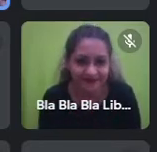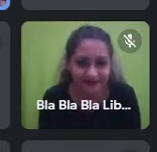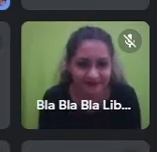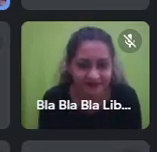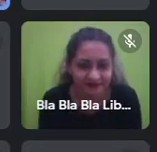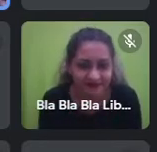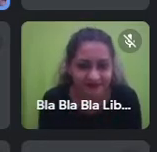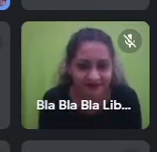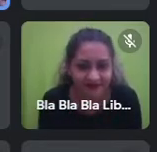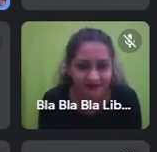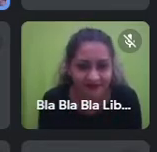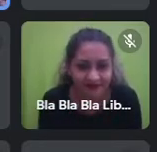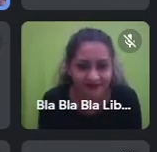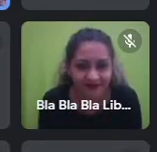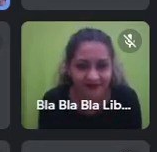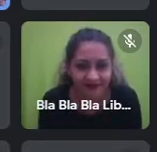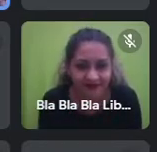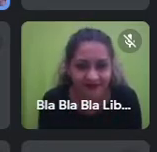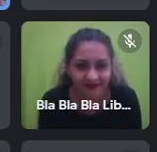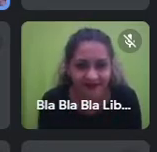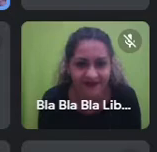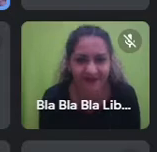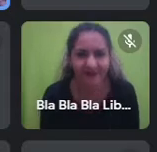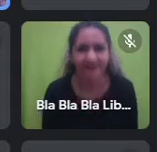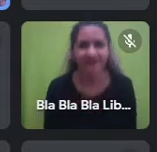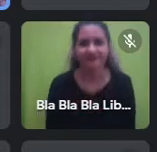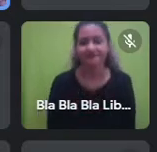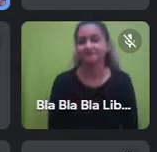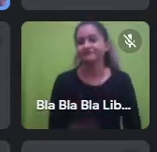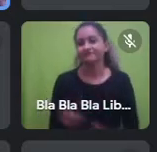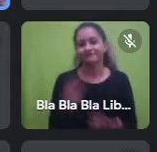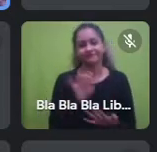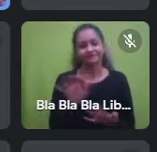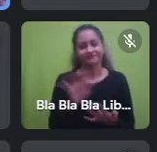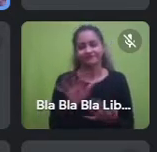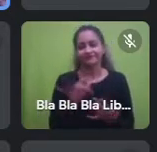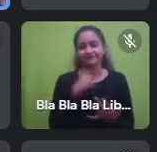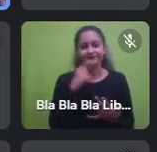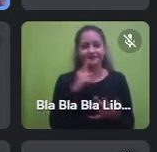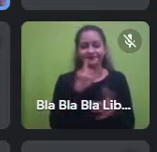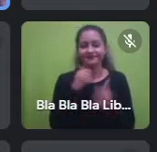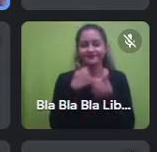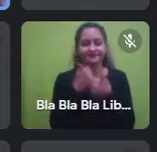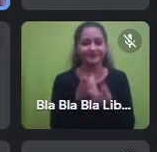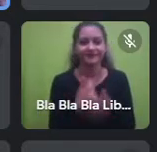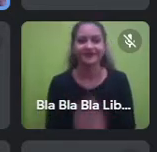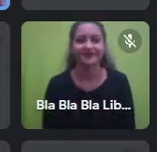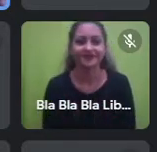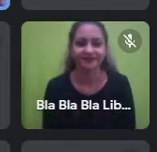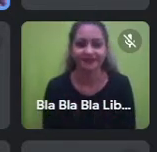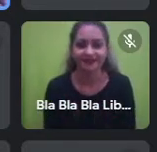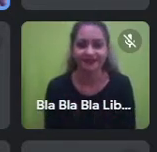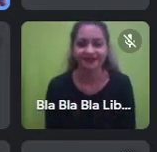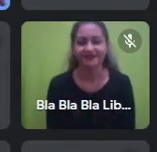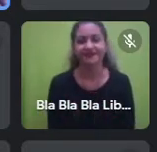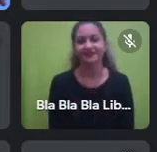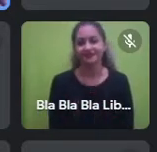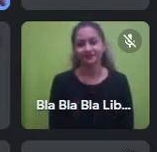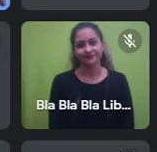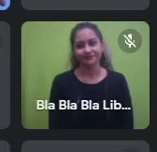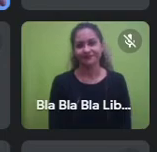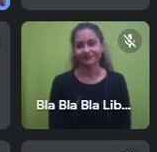O Equidinas, né? Equidinas tinha um cicla e um geófagos.